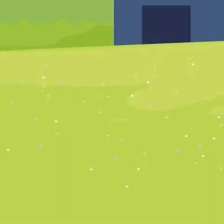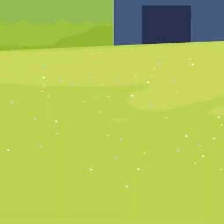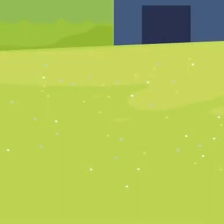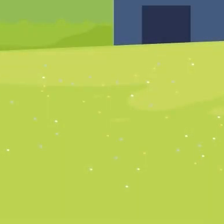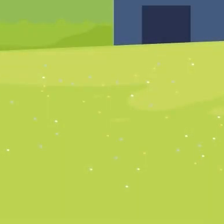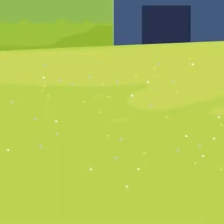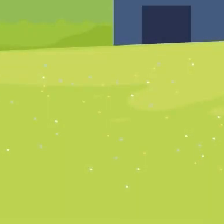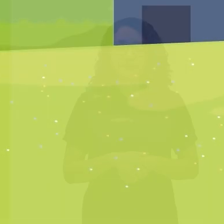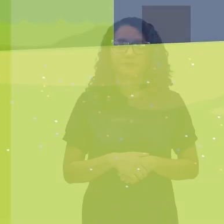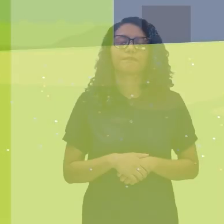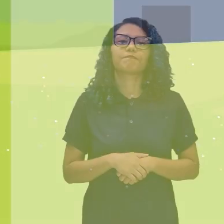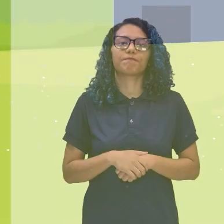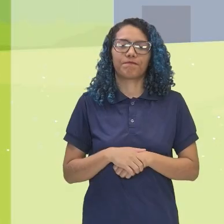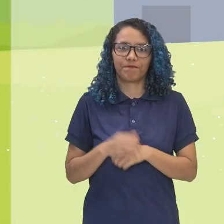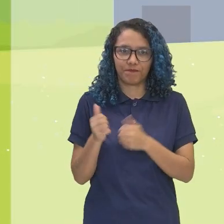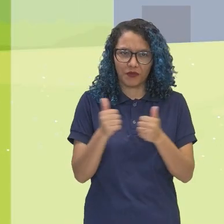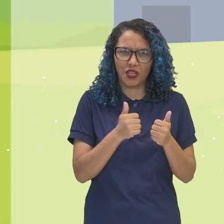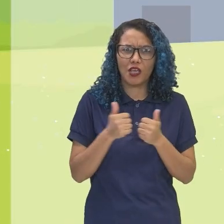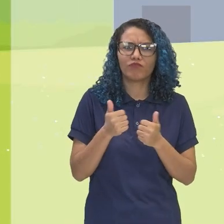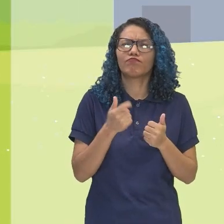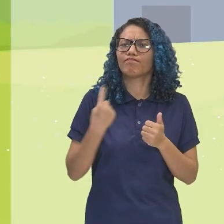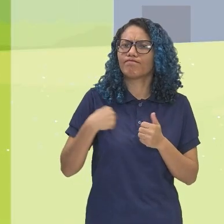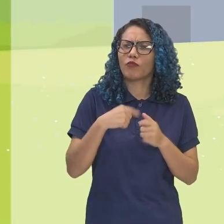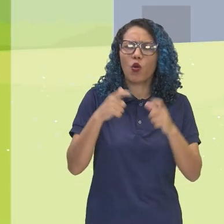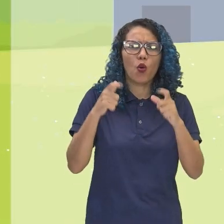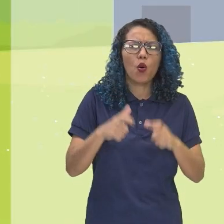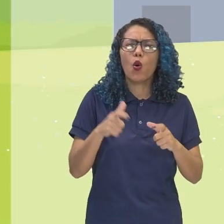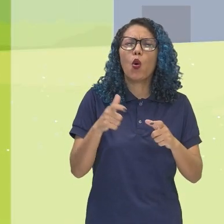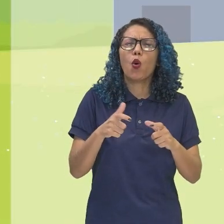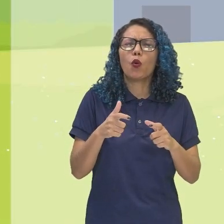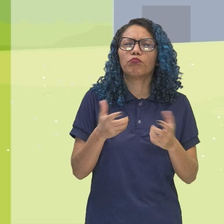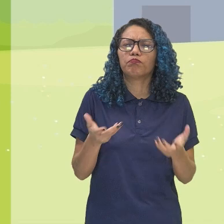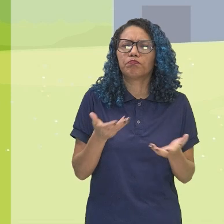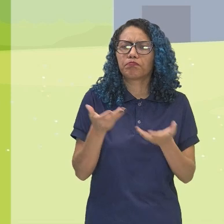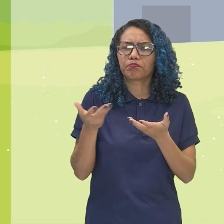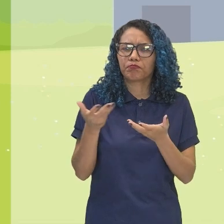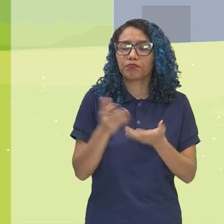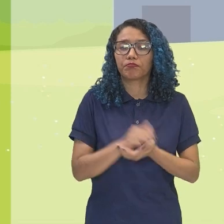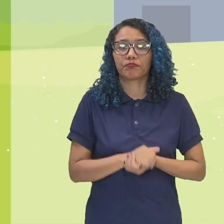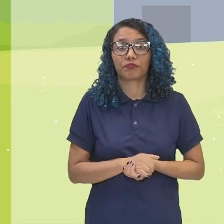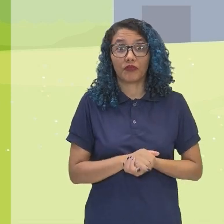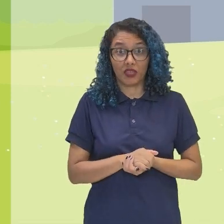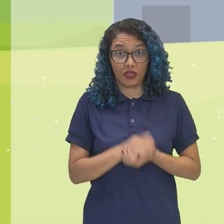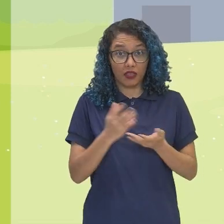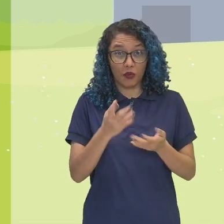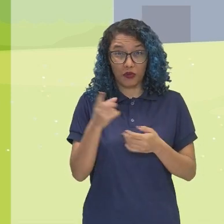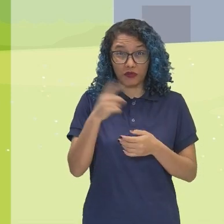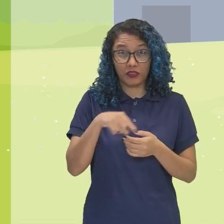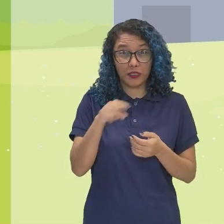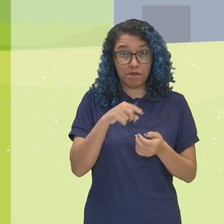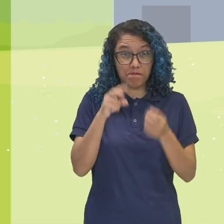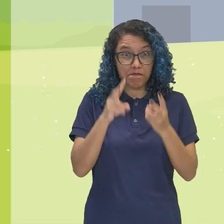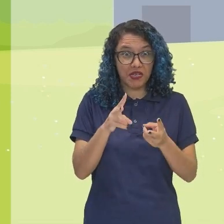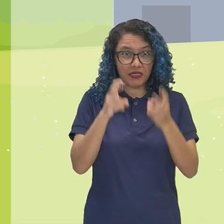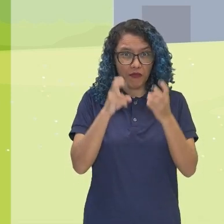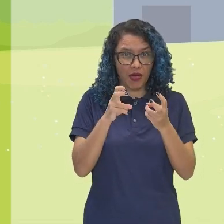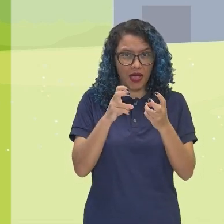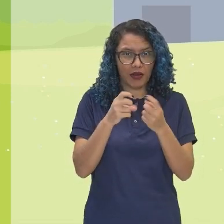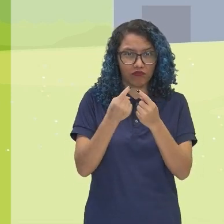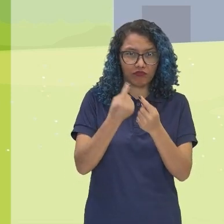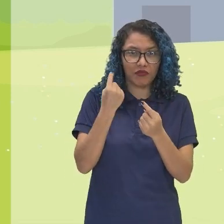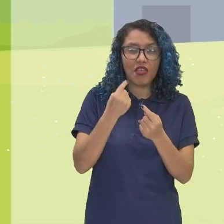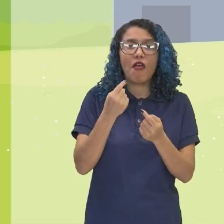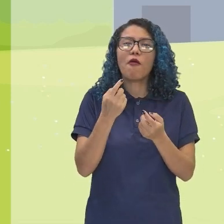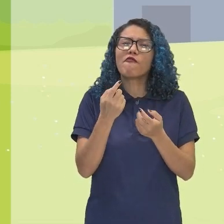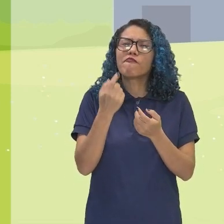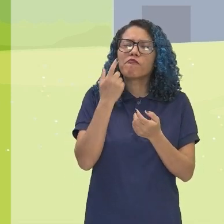Muito bem, pessoal, olha onde estamos. Estamos aqui para você perceber como acontece a